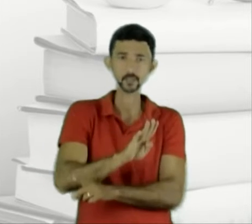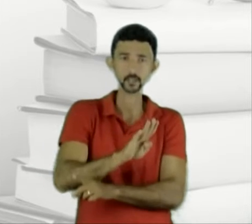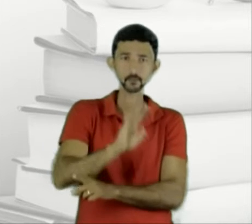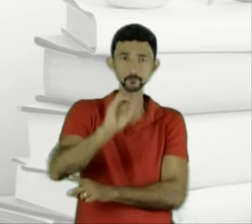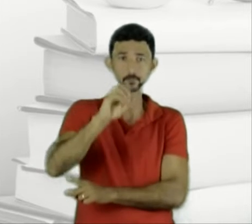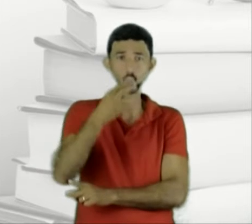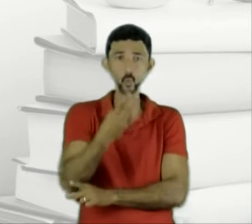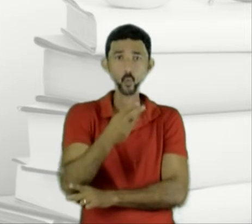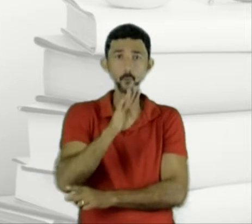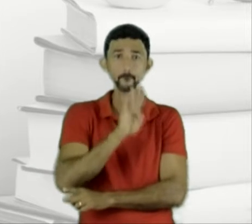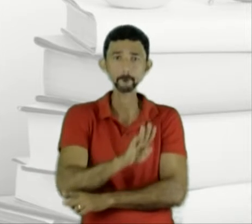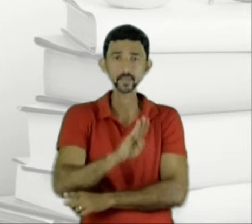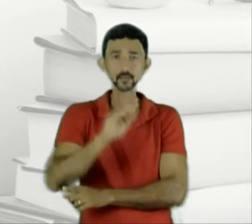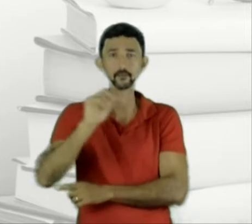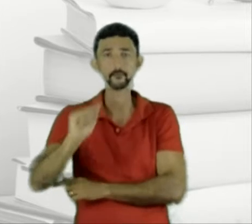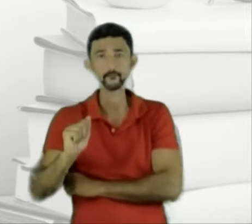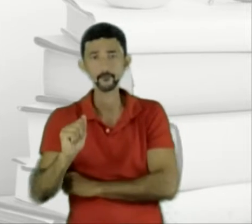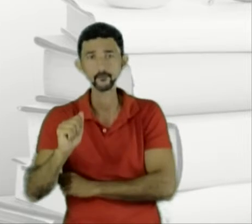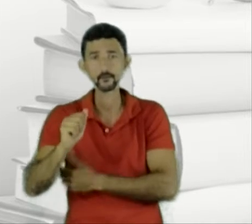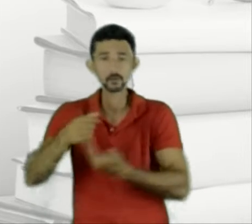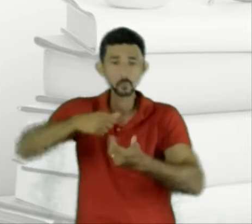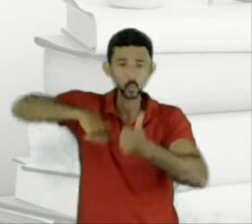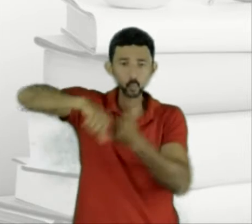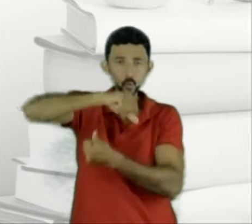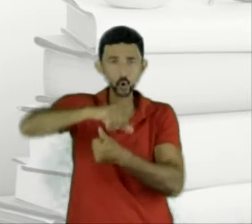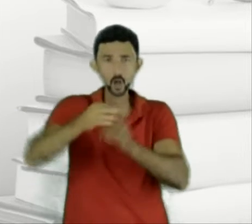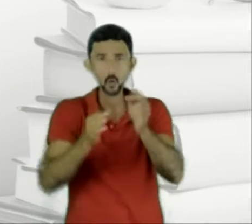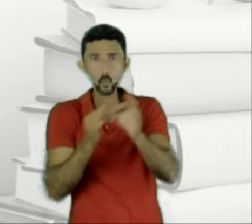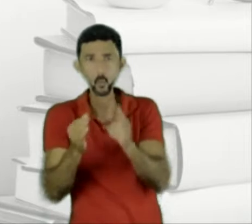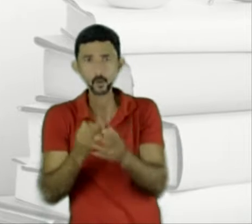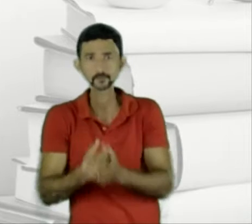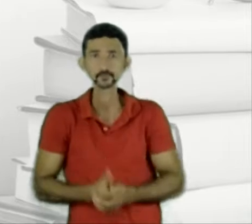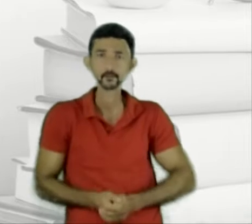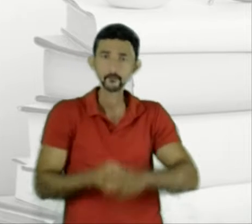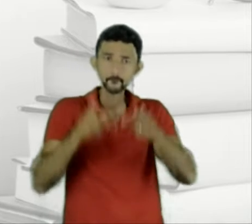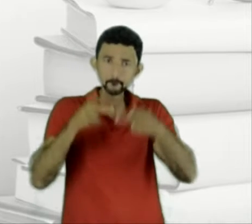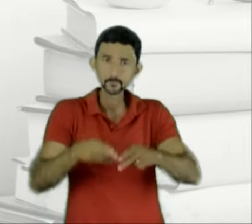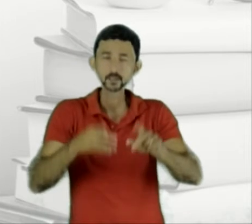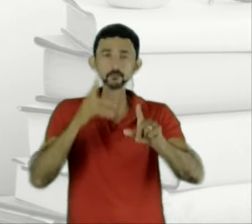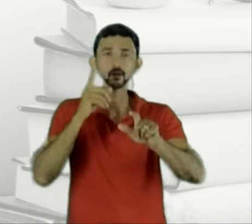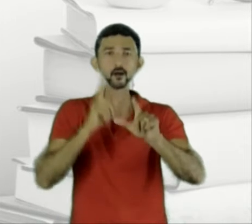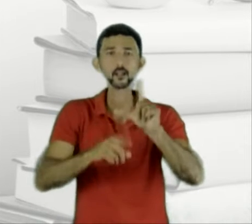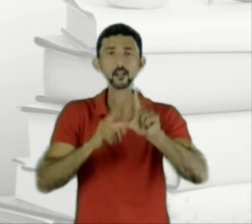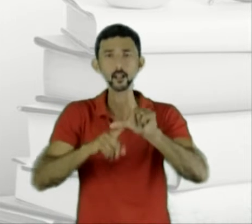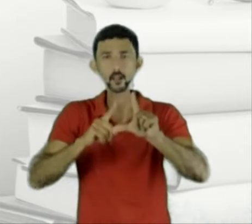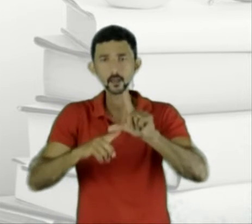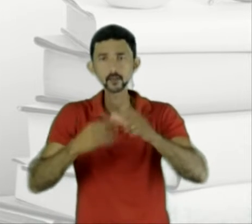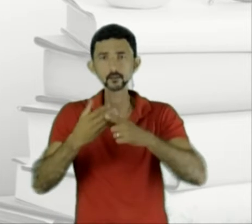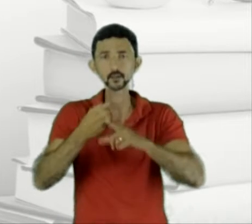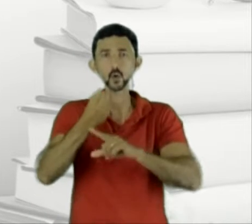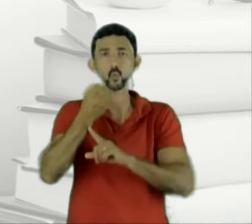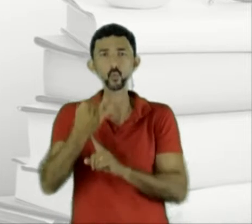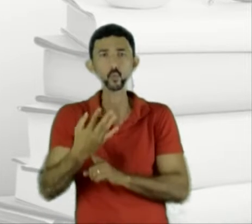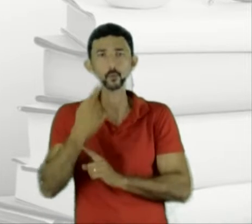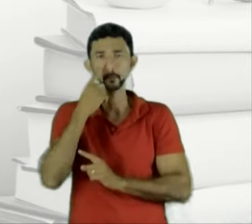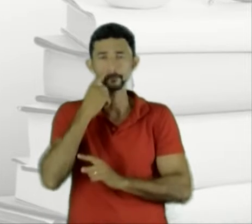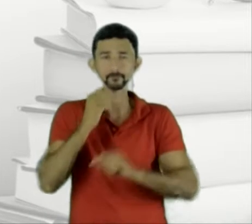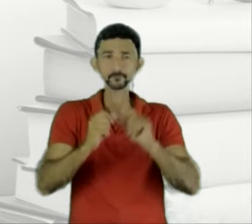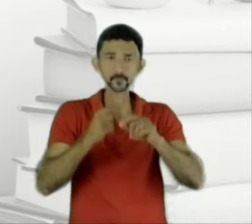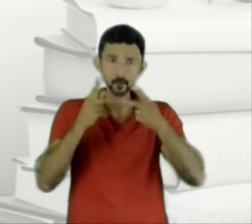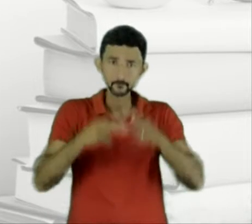vamos dizer assim, não ordenadas, mas se são as mesmas letras, os mesmos expoentes, então